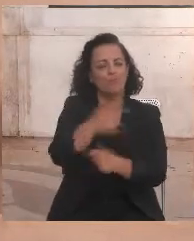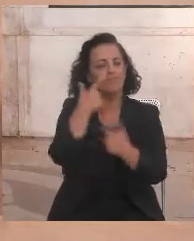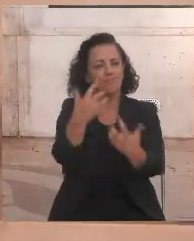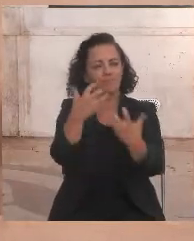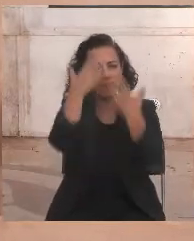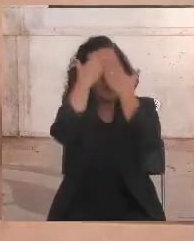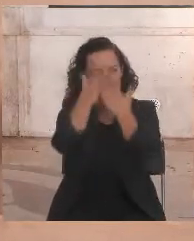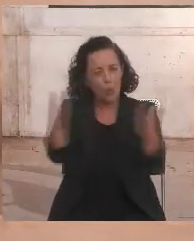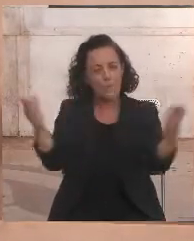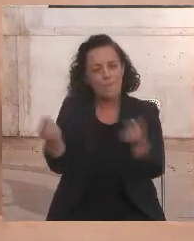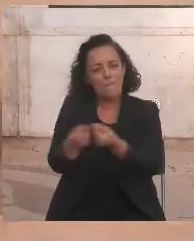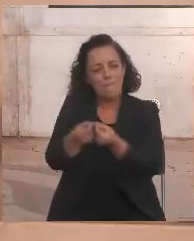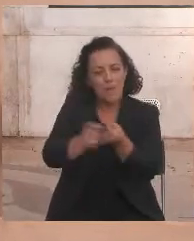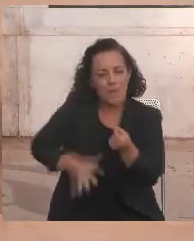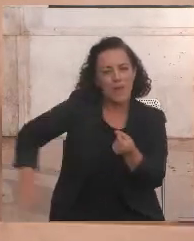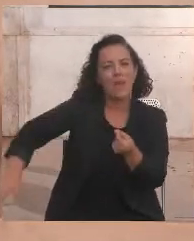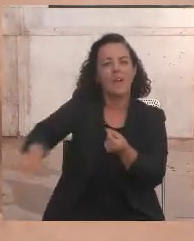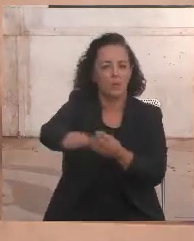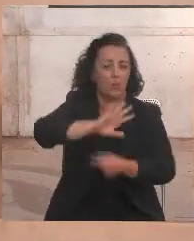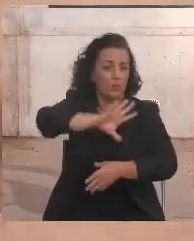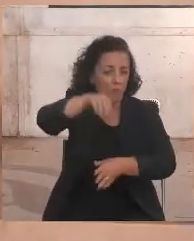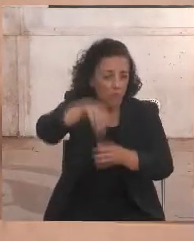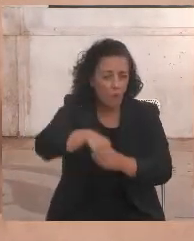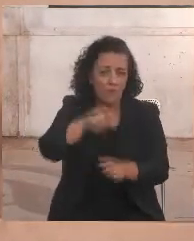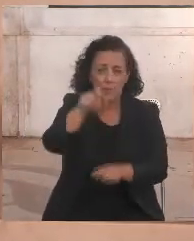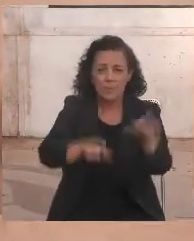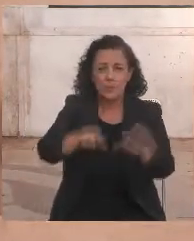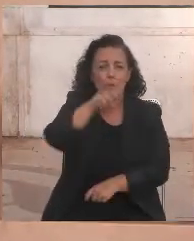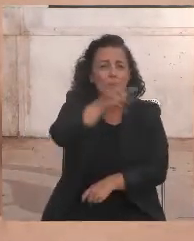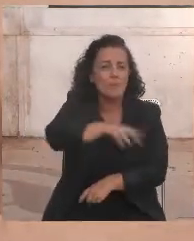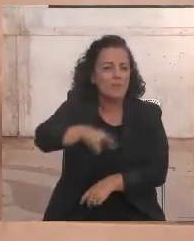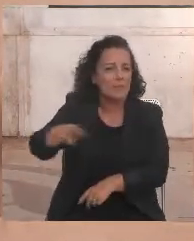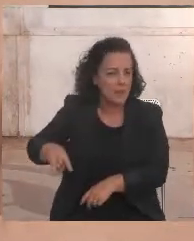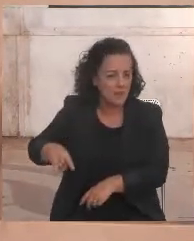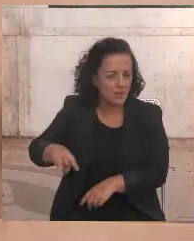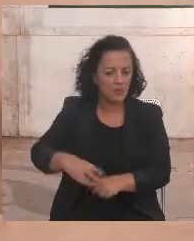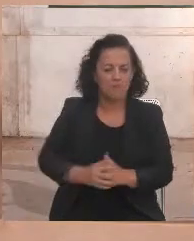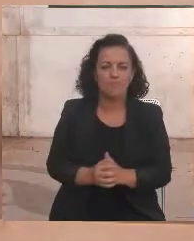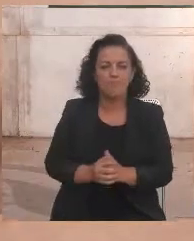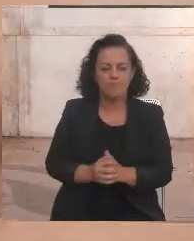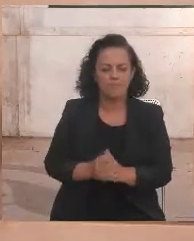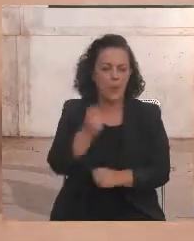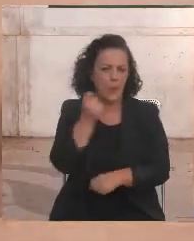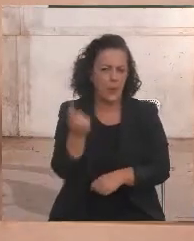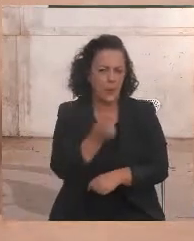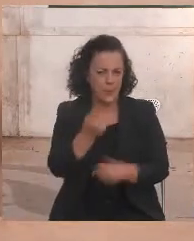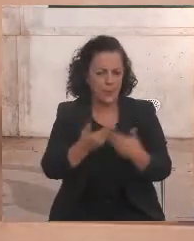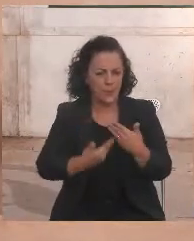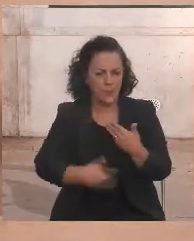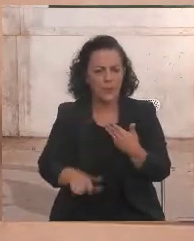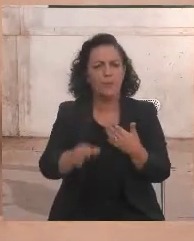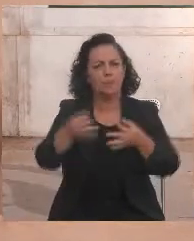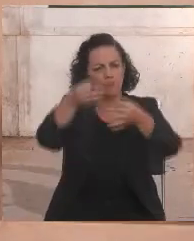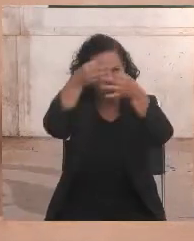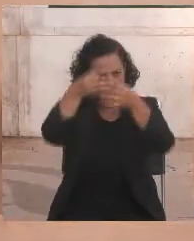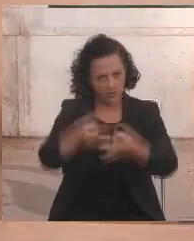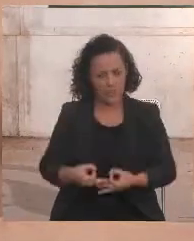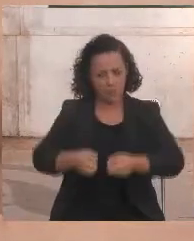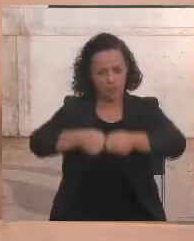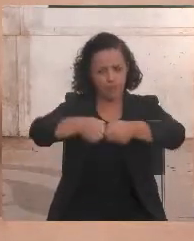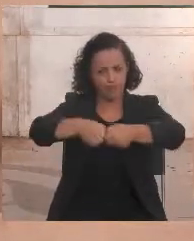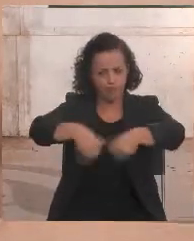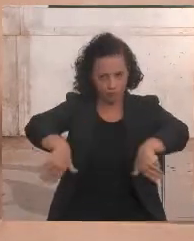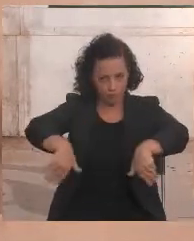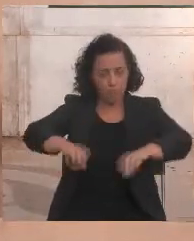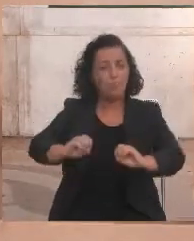democracia de proximidade e envolve milhares de cidadãos. Iremos daqui a pouco proceder à instalação dos órgãos do município de Lisboa,